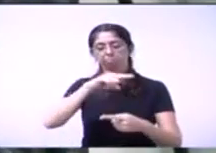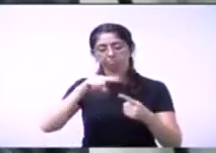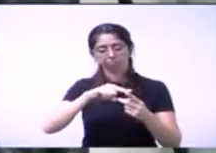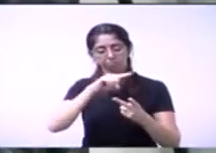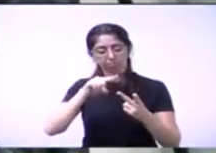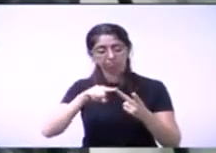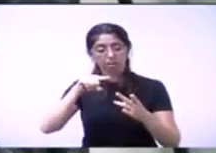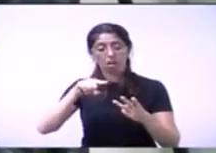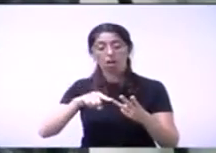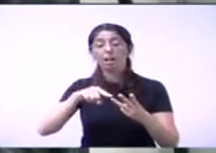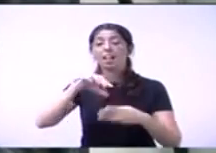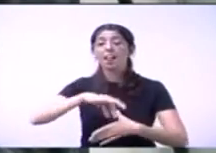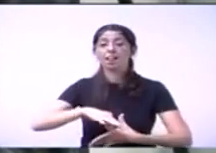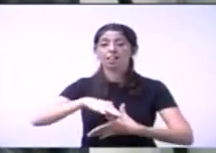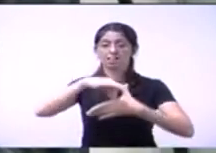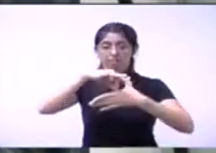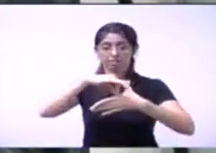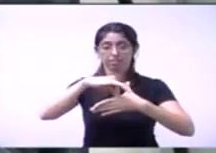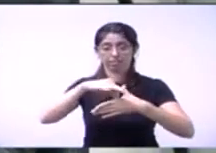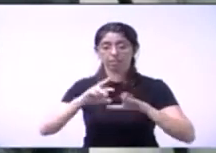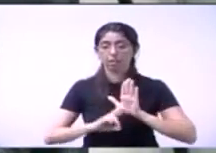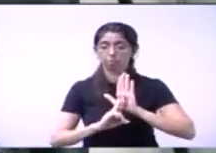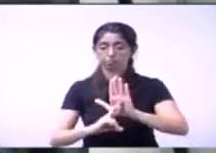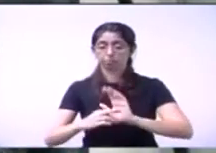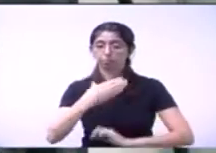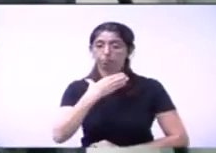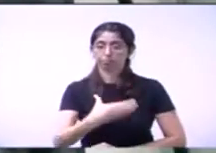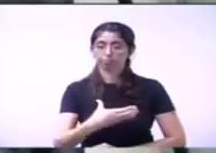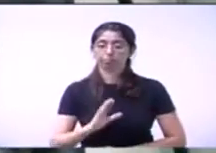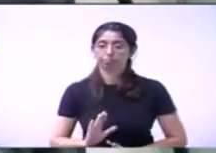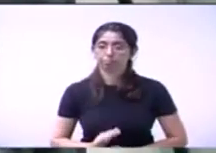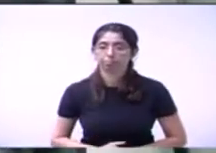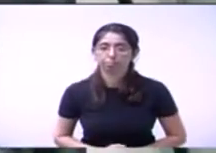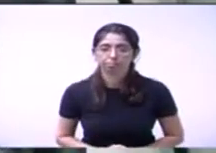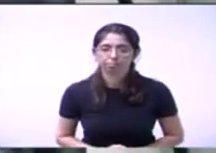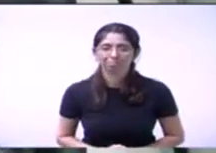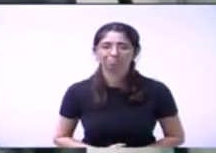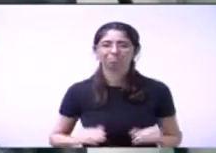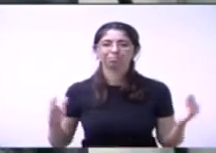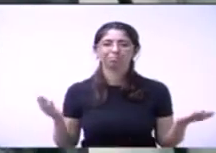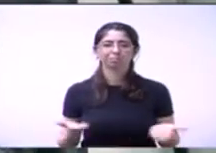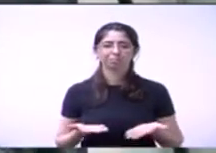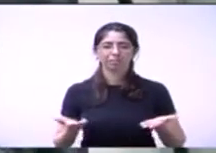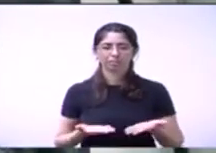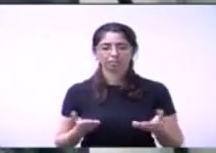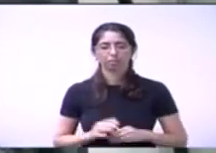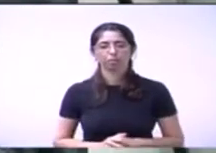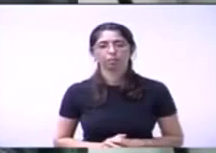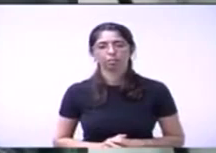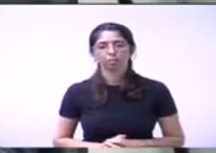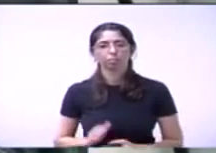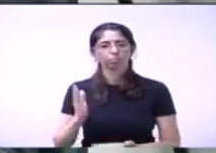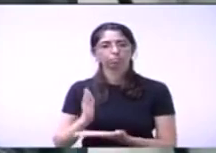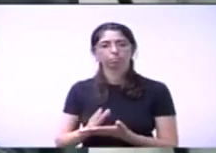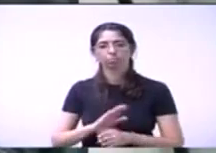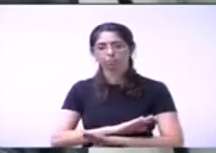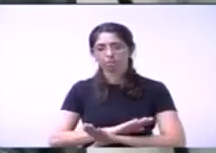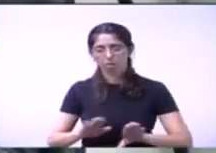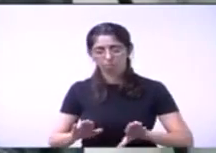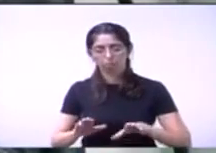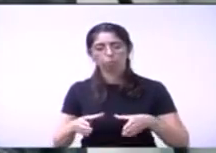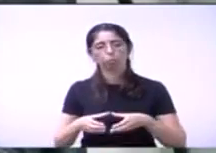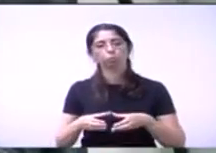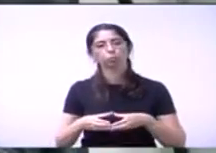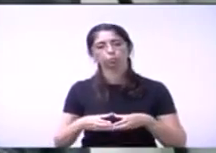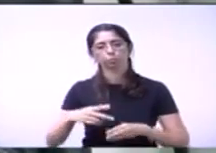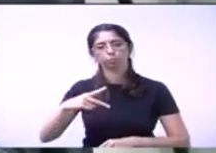final do ano. E agora chegou também, como havia dito na última sessão, o encerramento do meu ciclo no